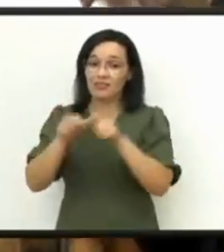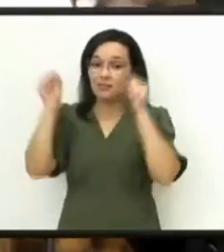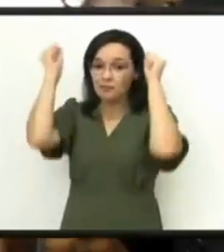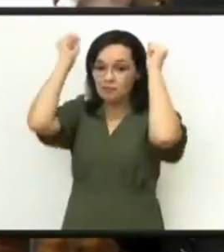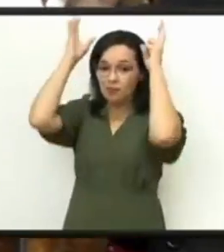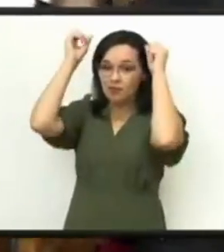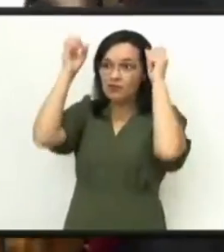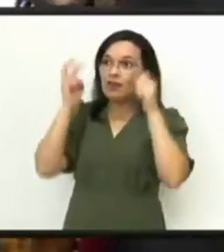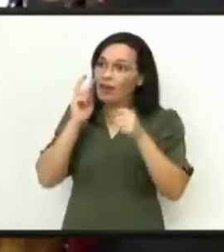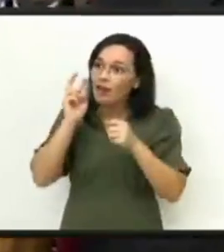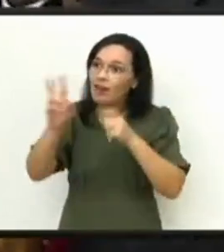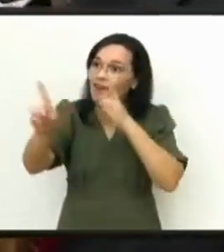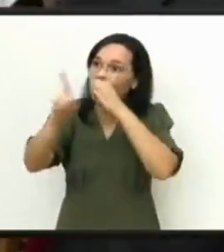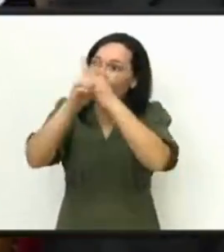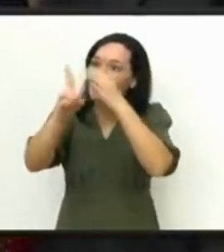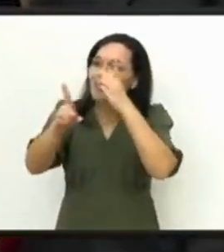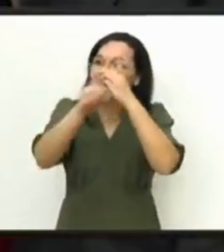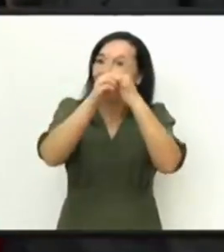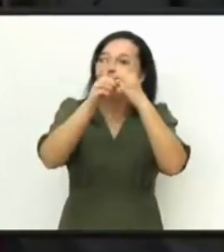Moisés que lá